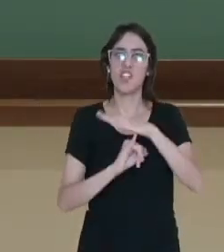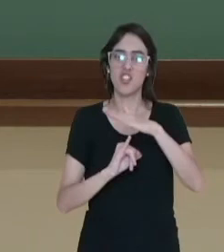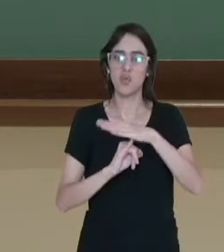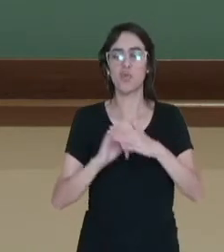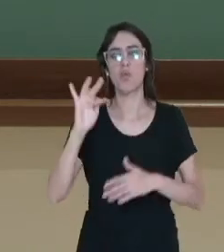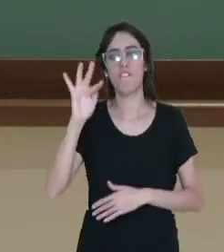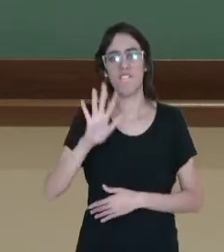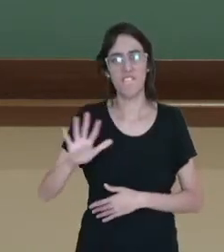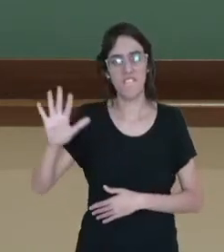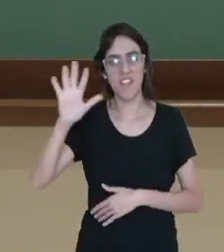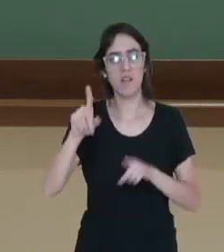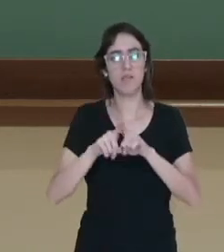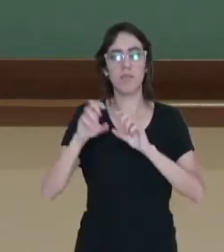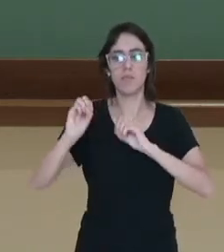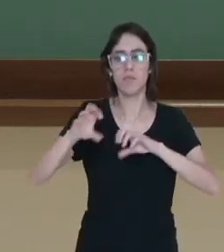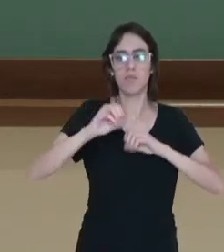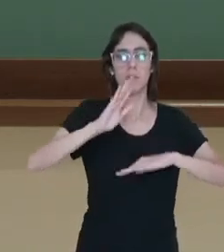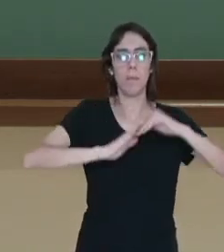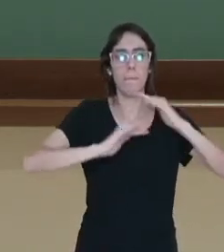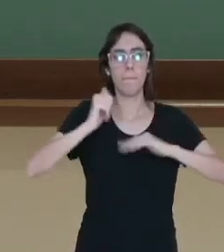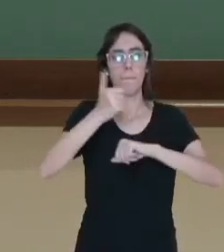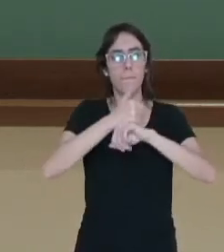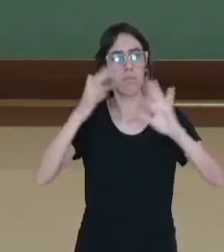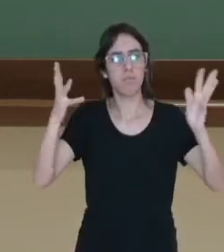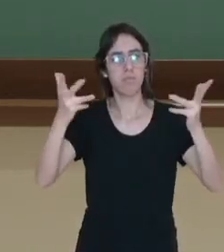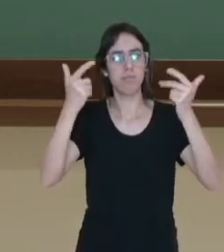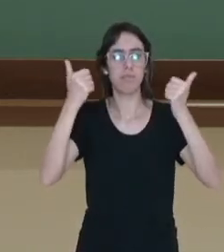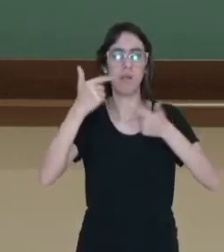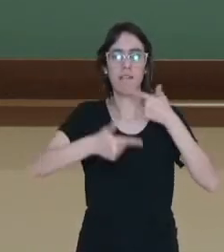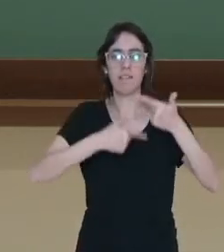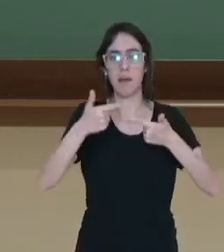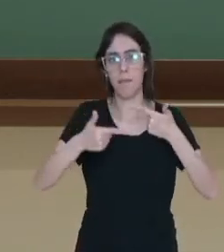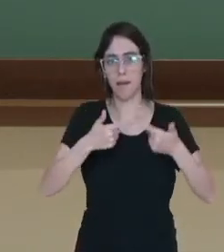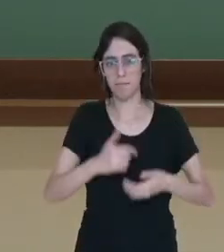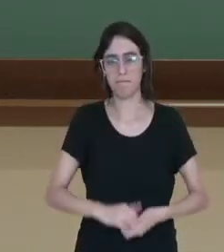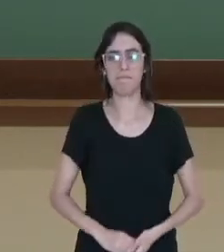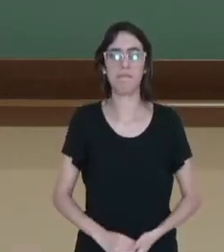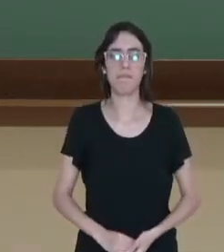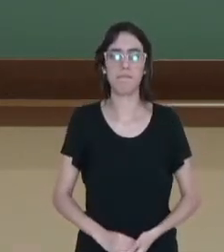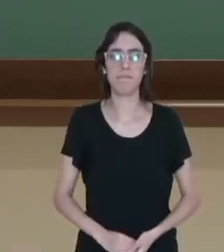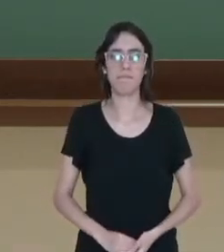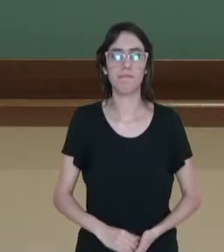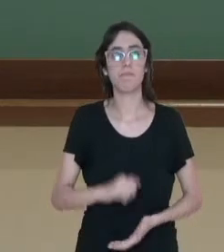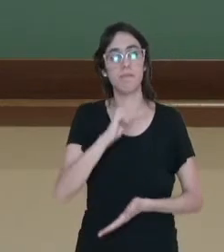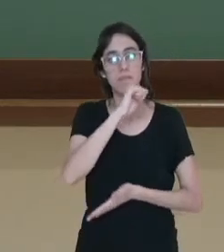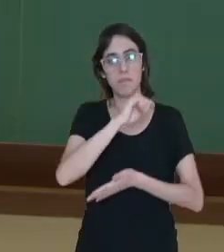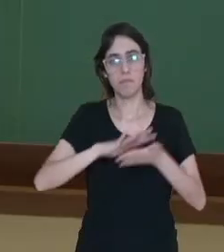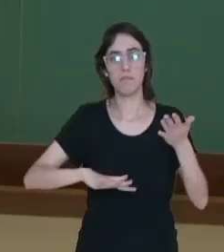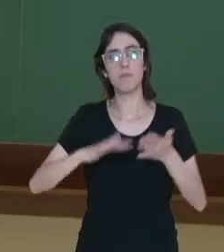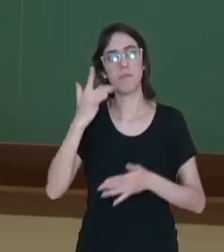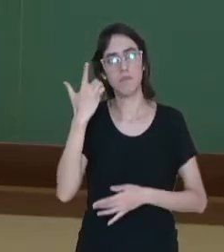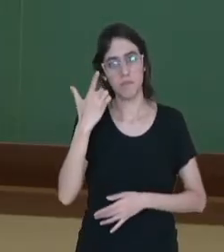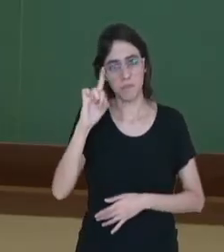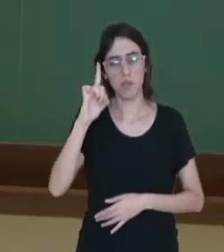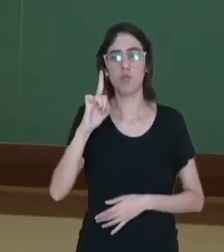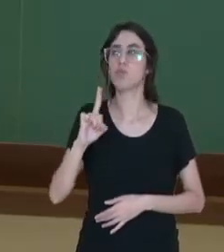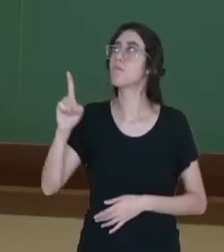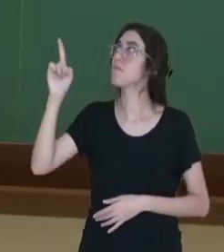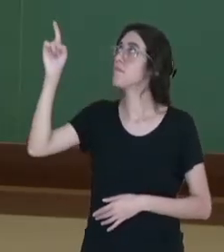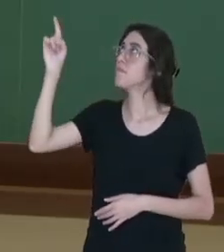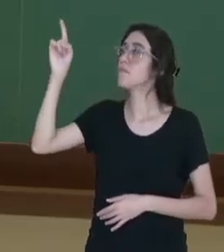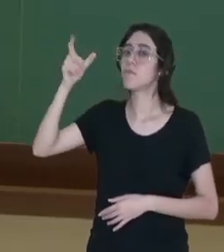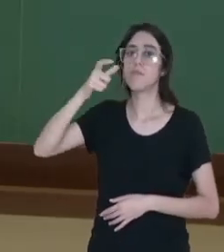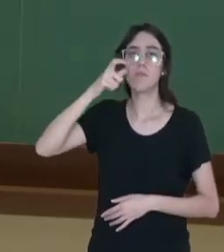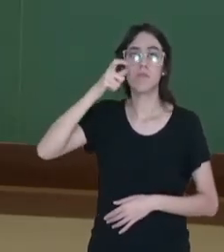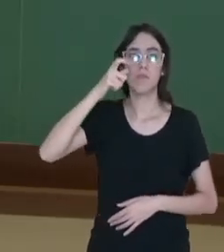e a formação de profissionais mais qualificados para esse mercado de trabalho. Exercício para nós continuarmos. Observe